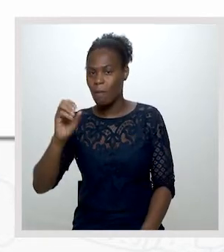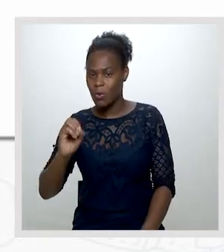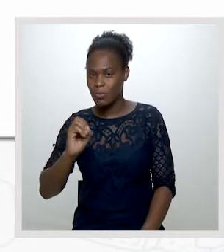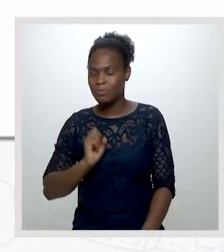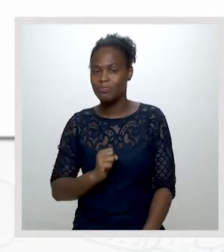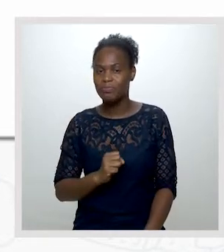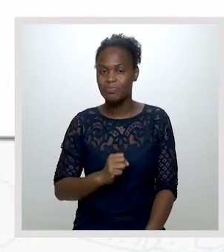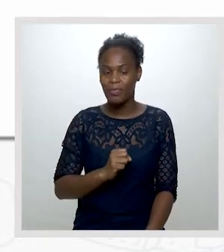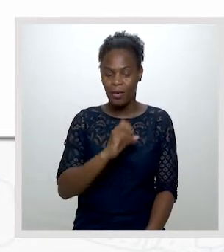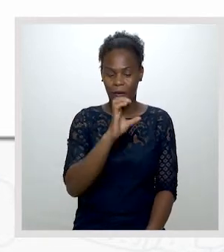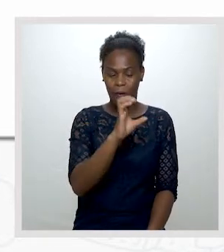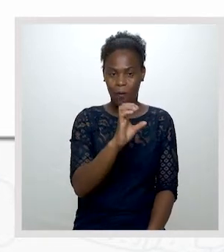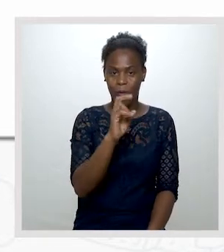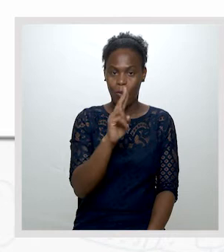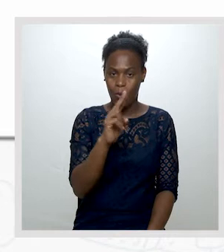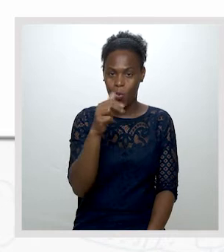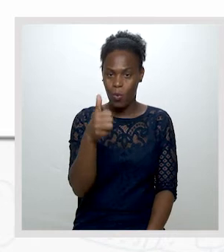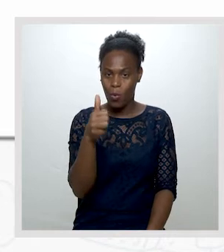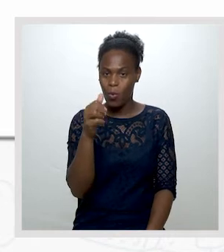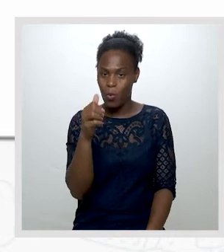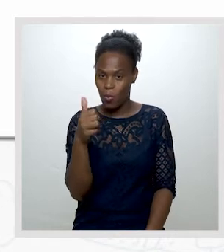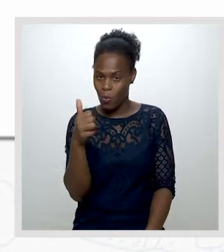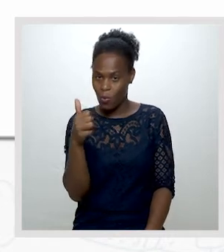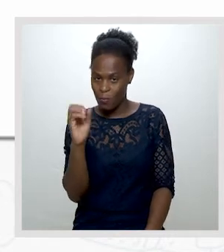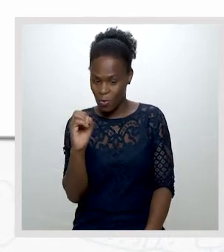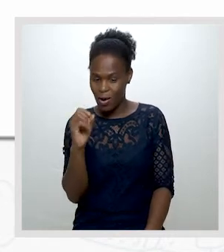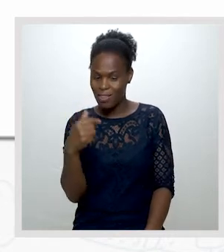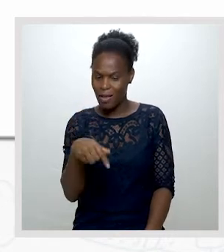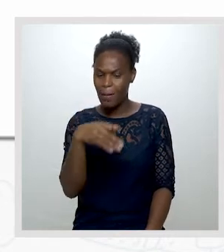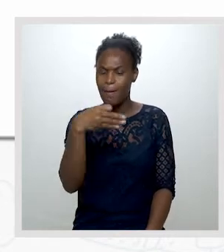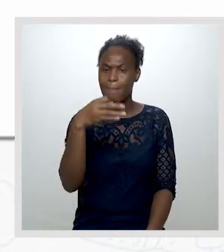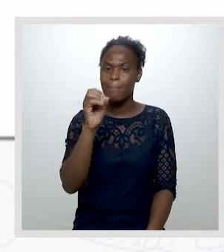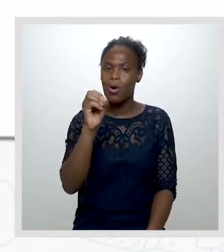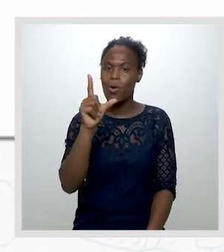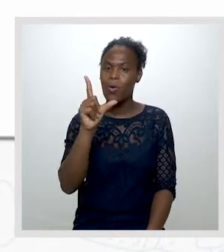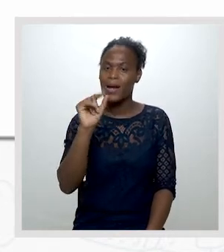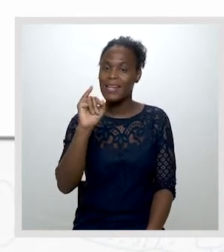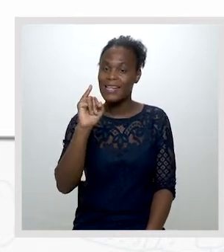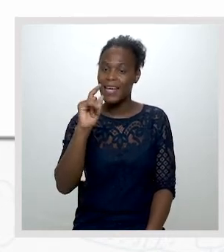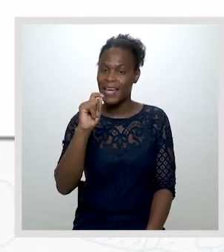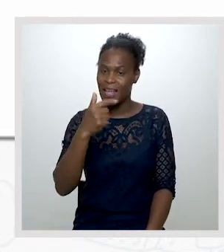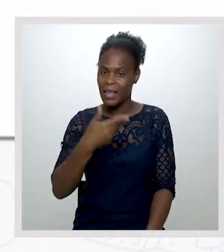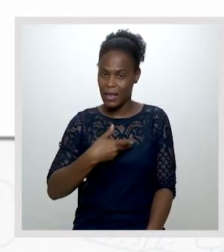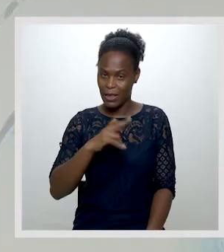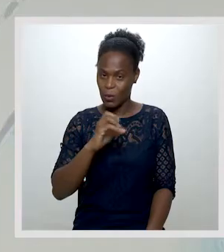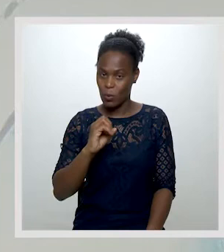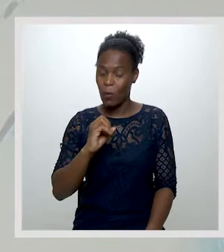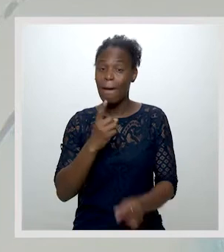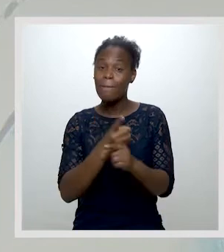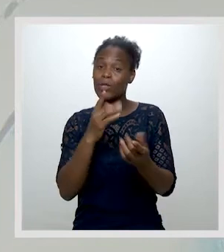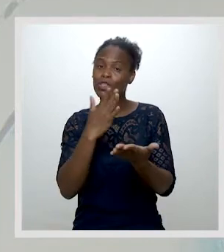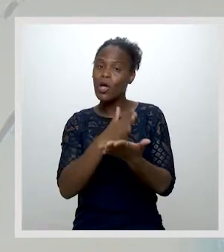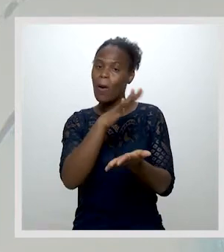O cubo é um poliedro porque tem apenas superfície plana. Isso é